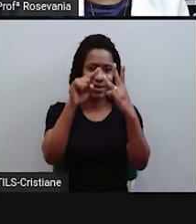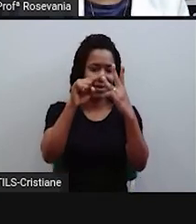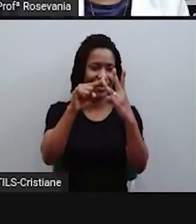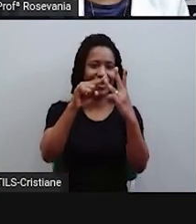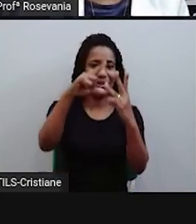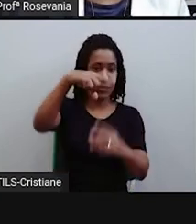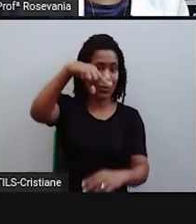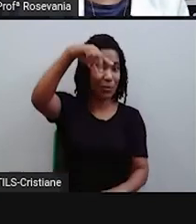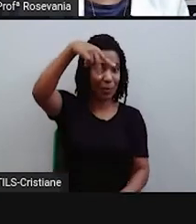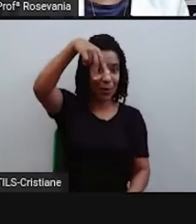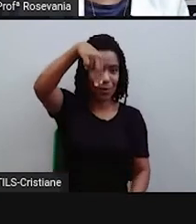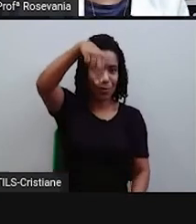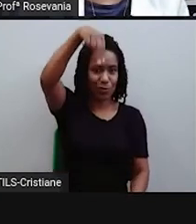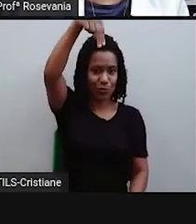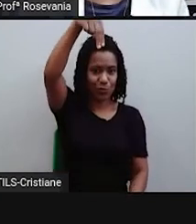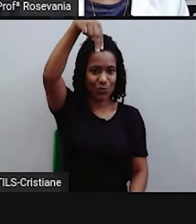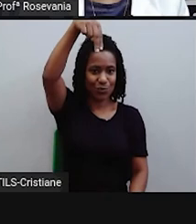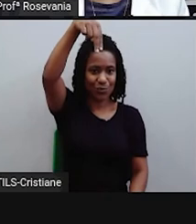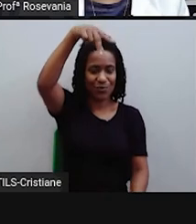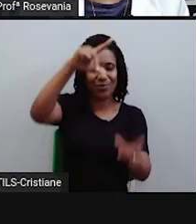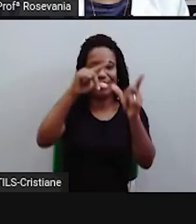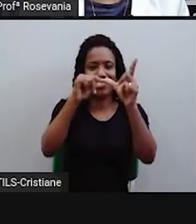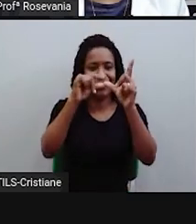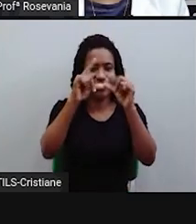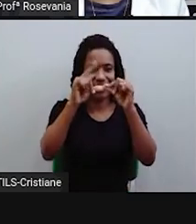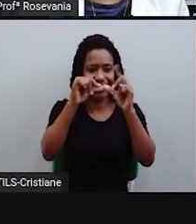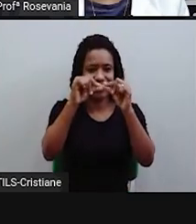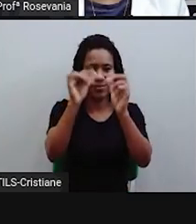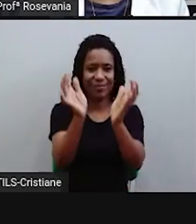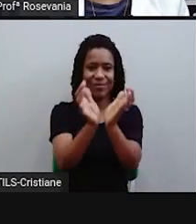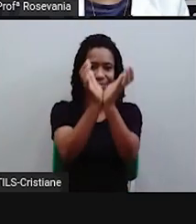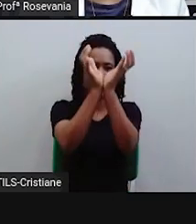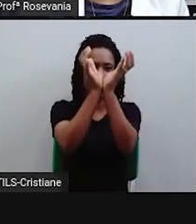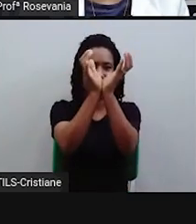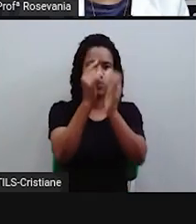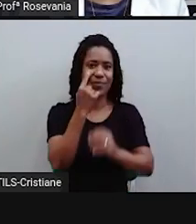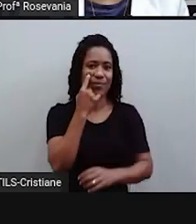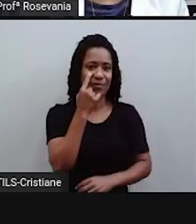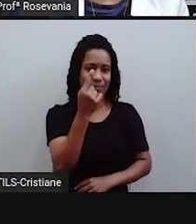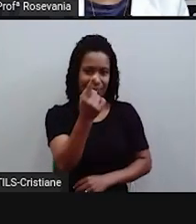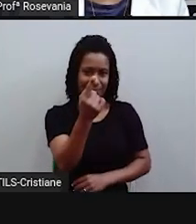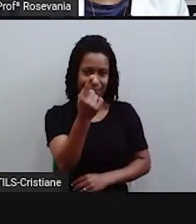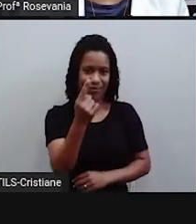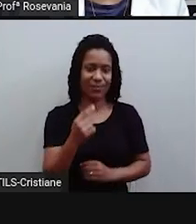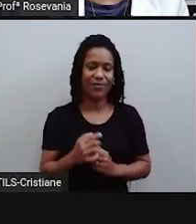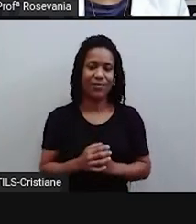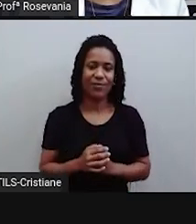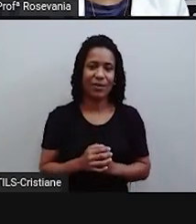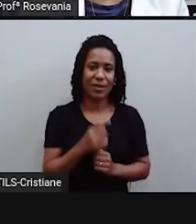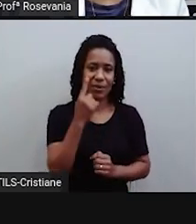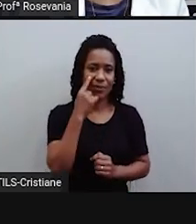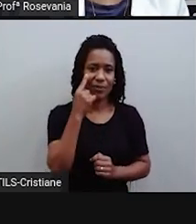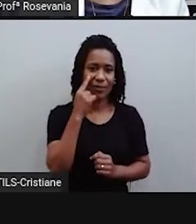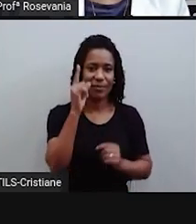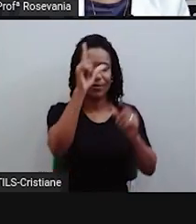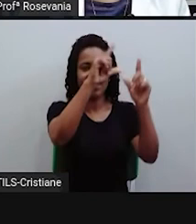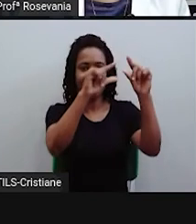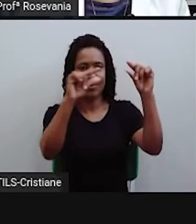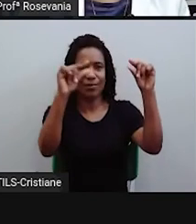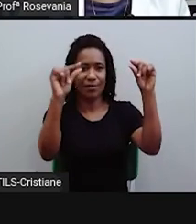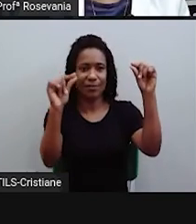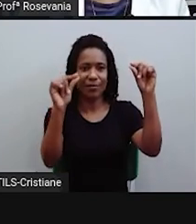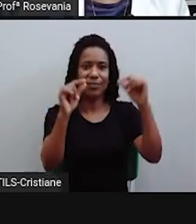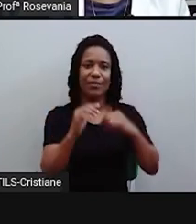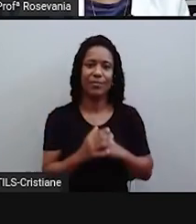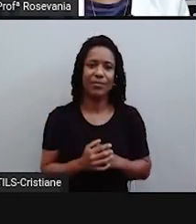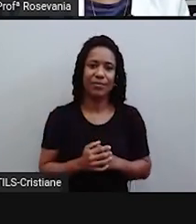né, aqui, né, desse aqui, essa linha retinha aqui que a gente tem, alguns também fazem assim, né? E